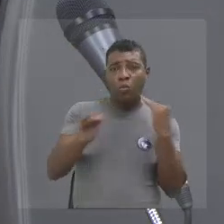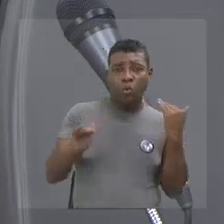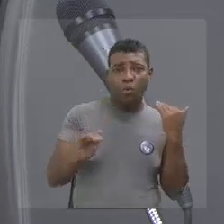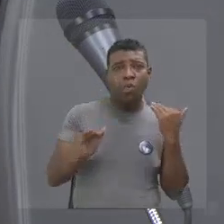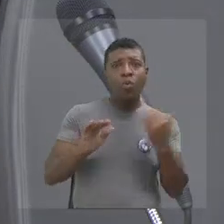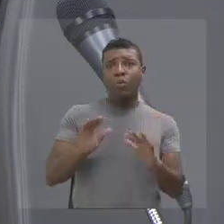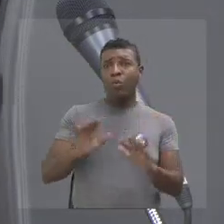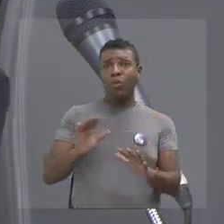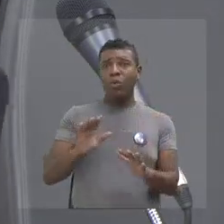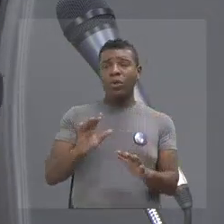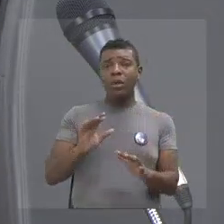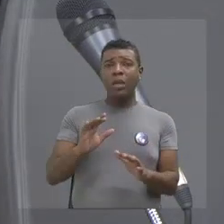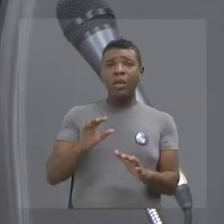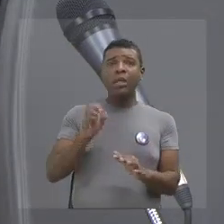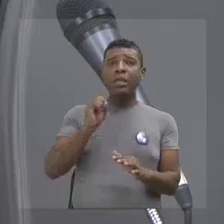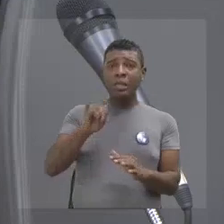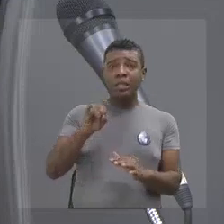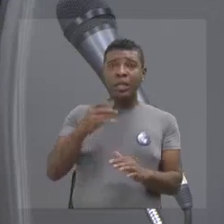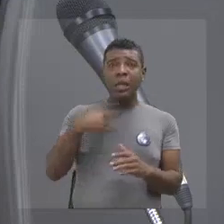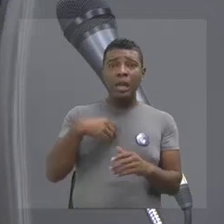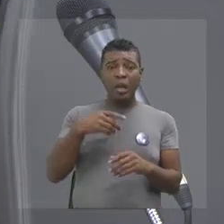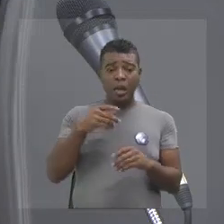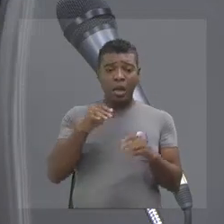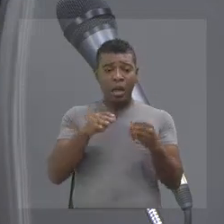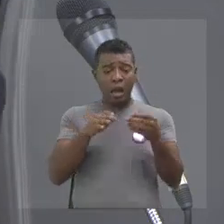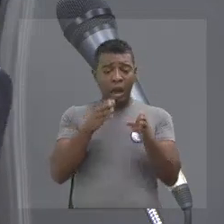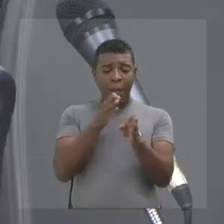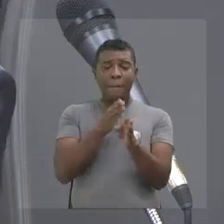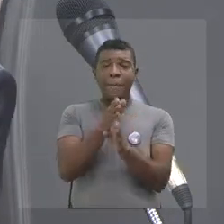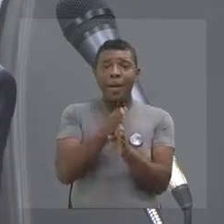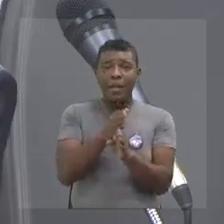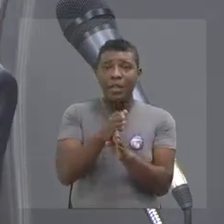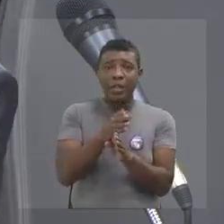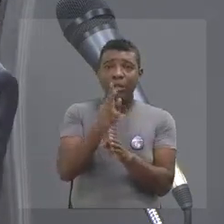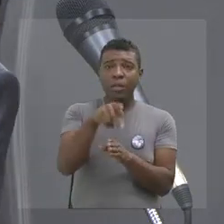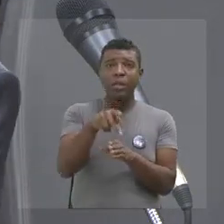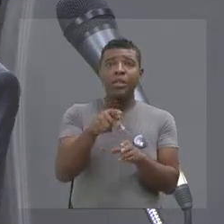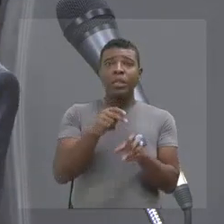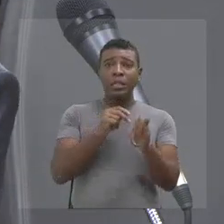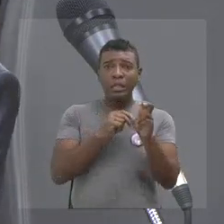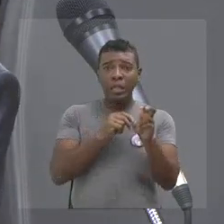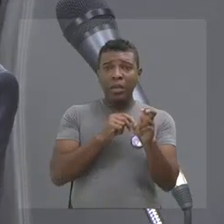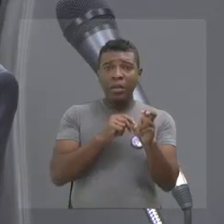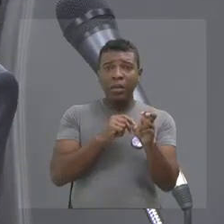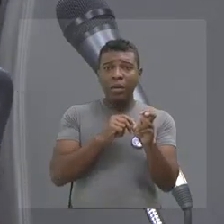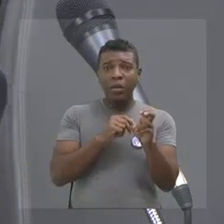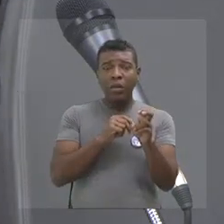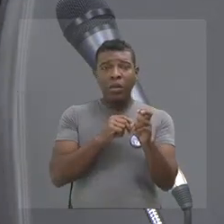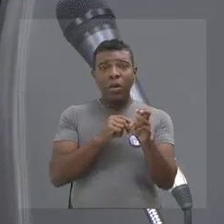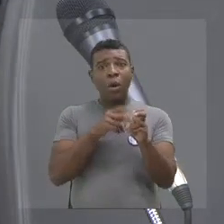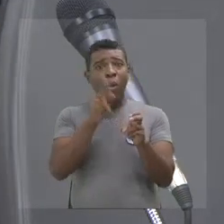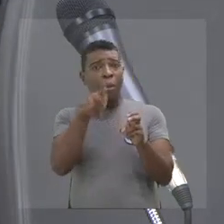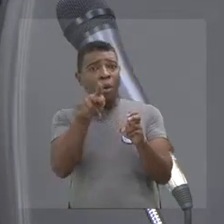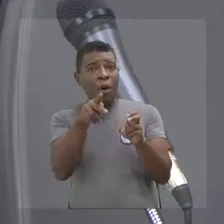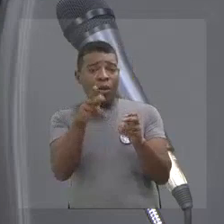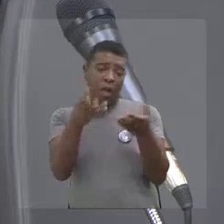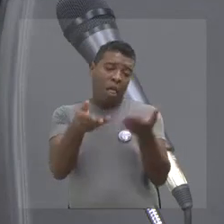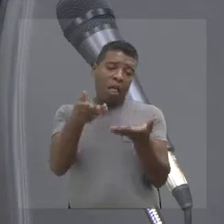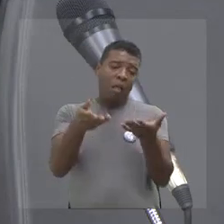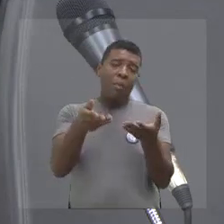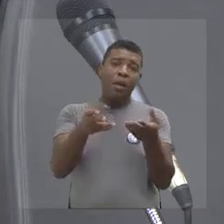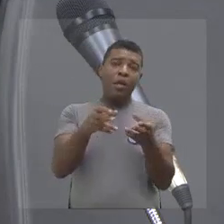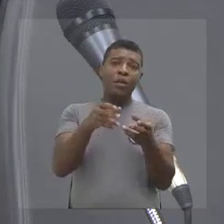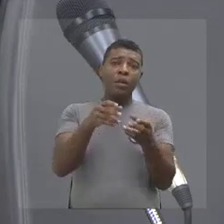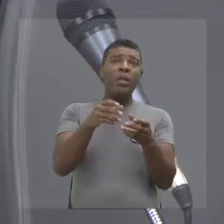deu cinco já tá equilibrado mas eu não dou nota 5 Não ele tá bem acima sabe secretária eu